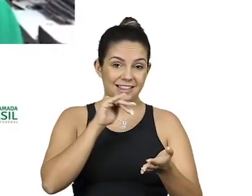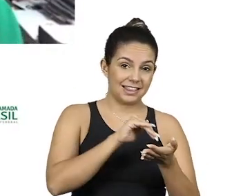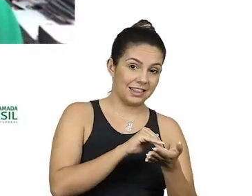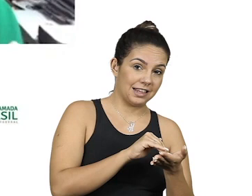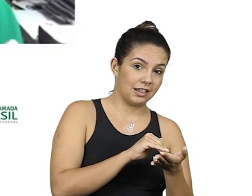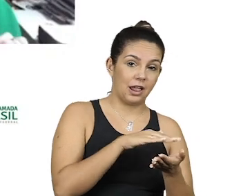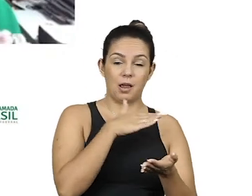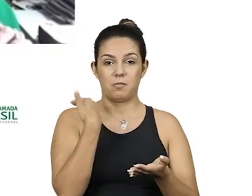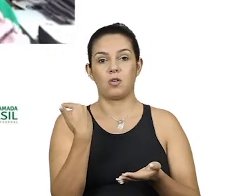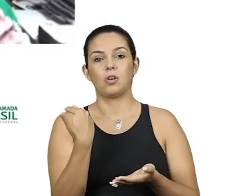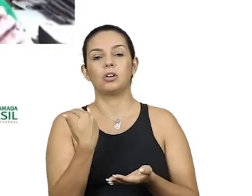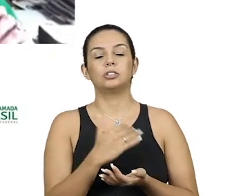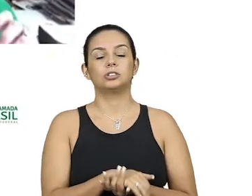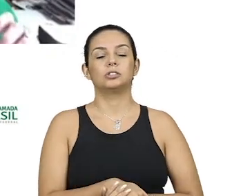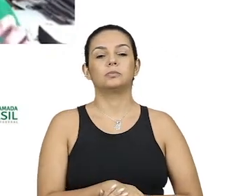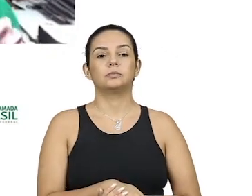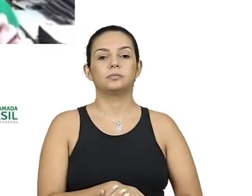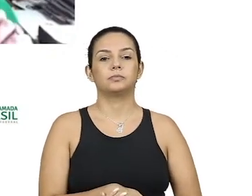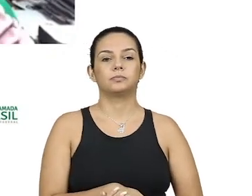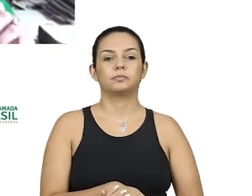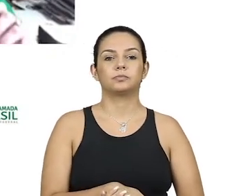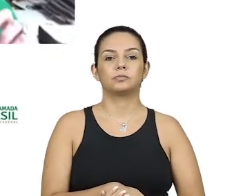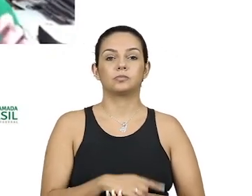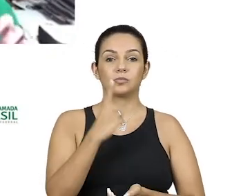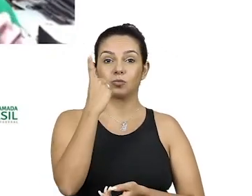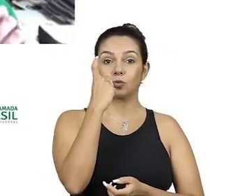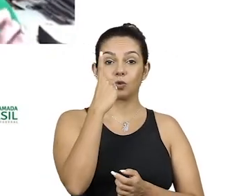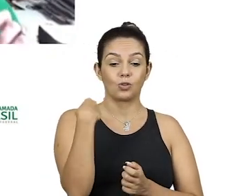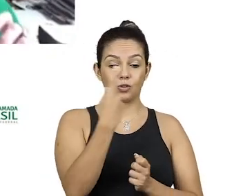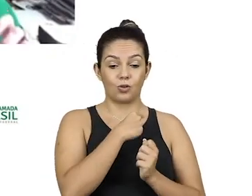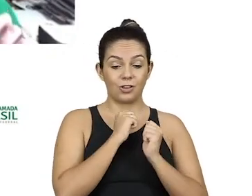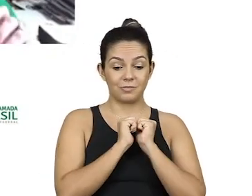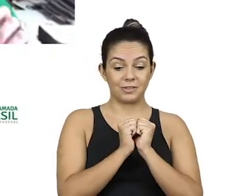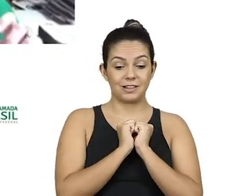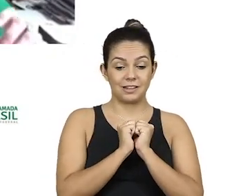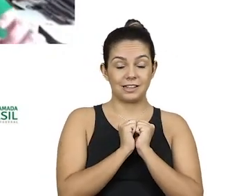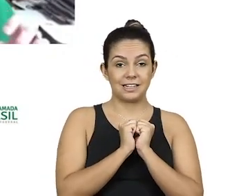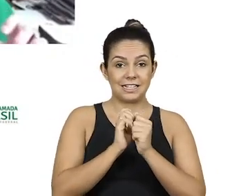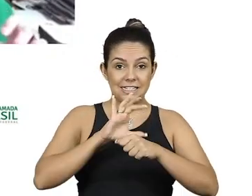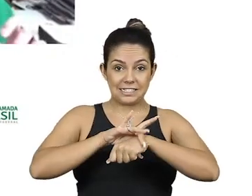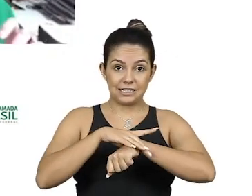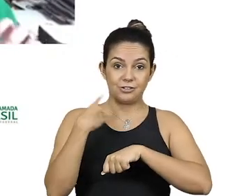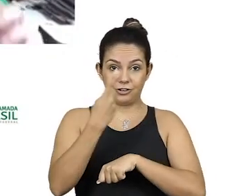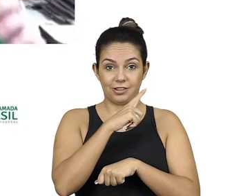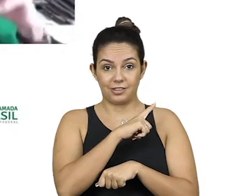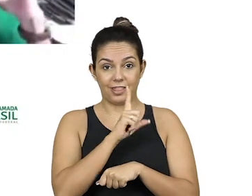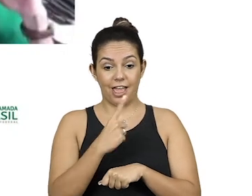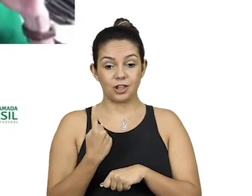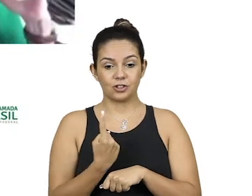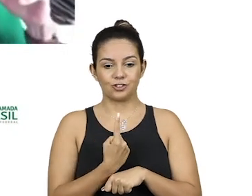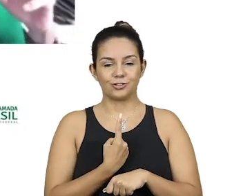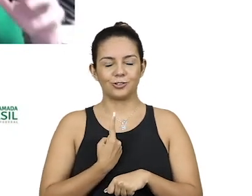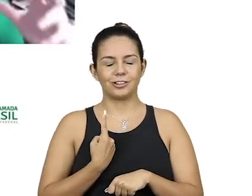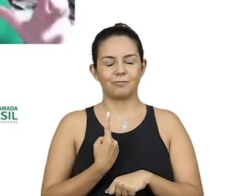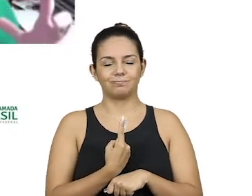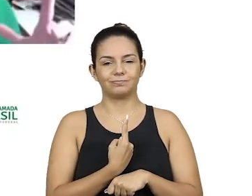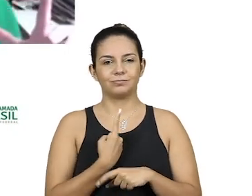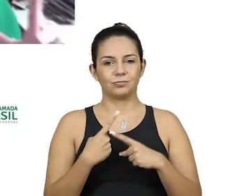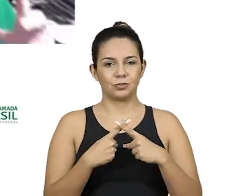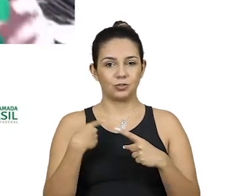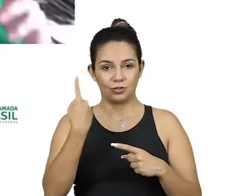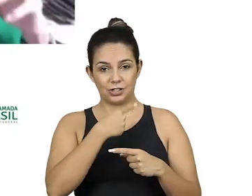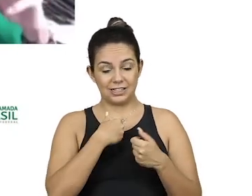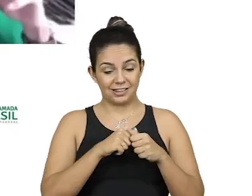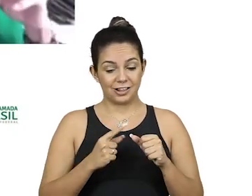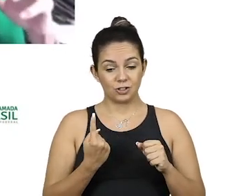morte. É a única companheira segura que a gente tem, é a solidão, porque a gente está sozinho